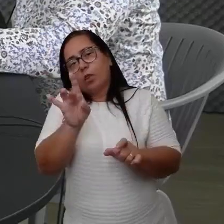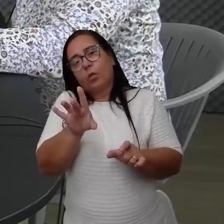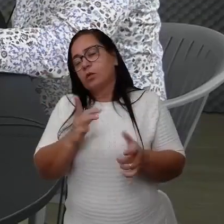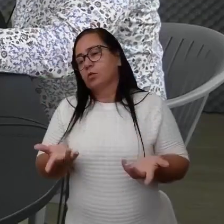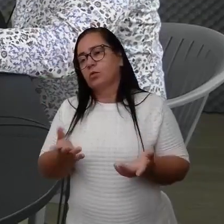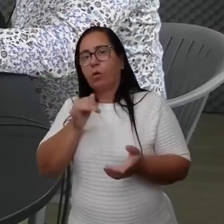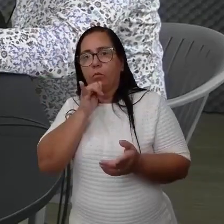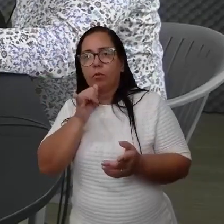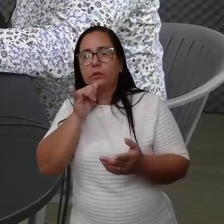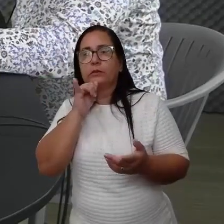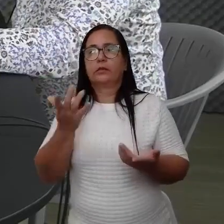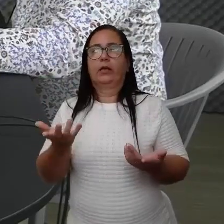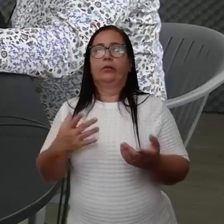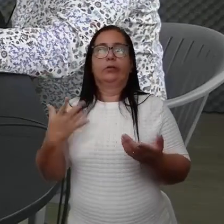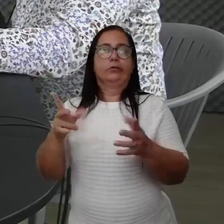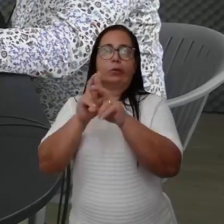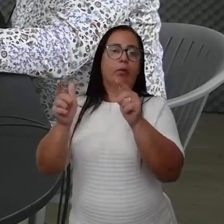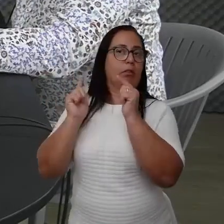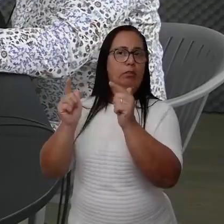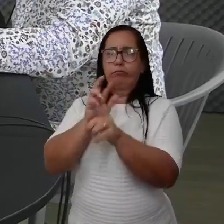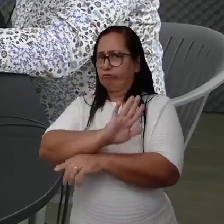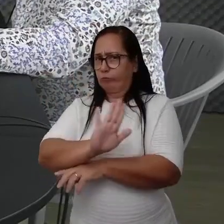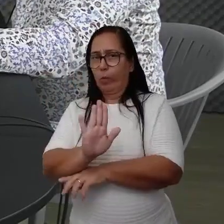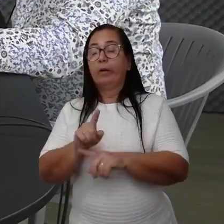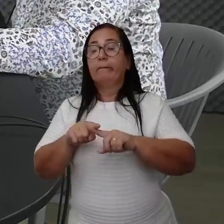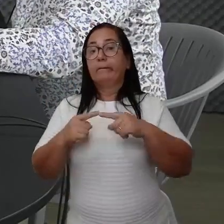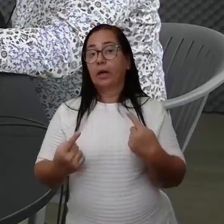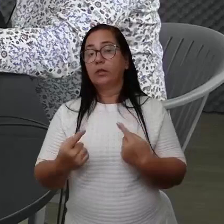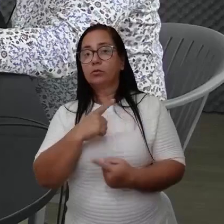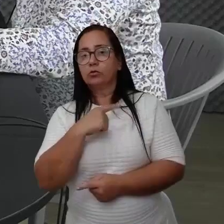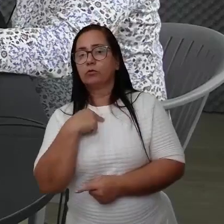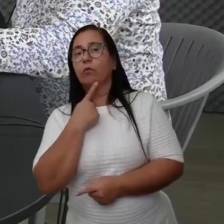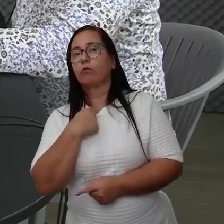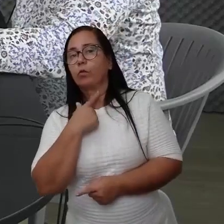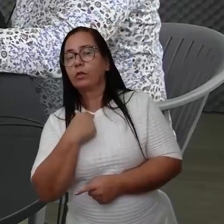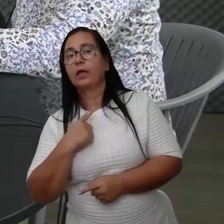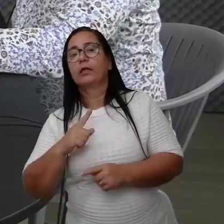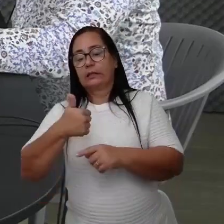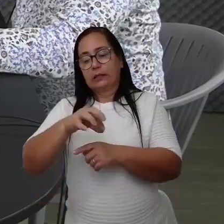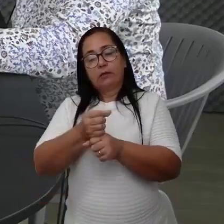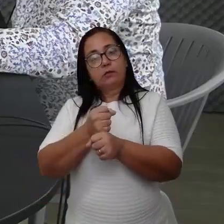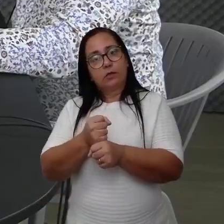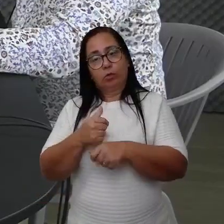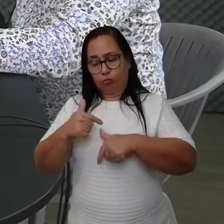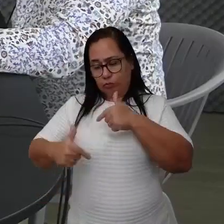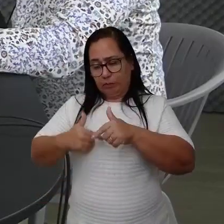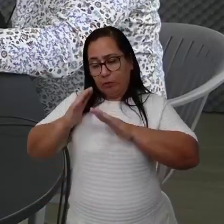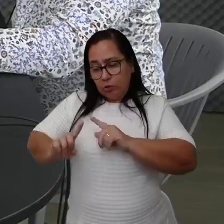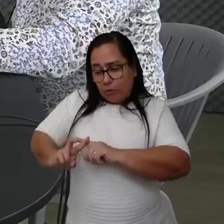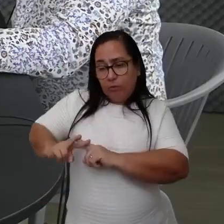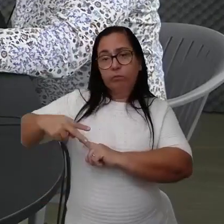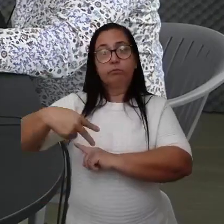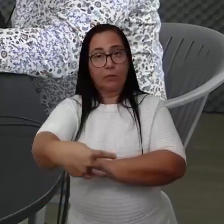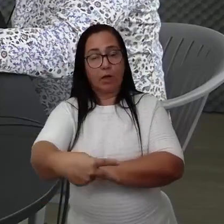as pautas de entretenimento. Então, eu tive o desejo, depois de 10 anos no mercado, o que não quer dizer que eu saí